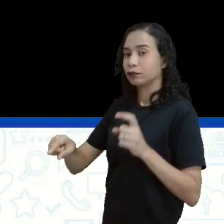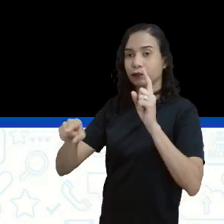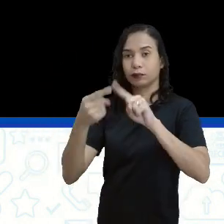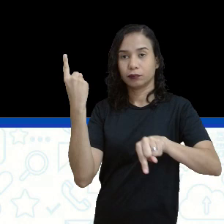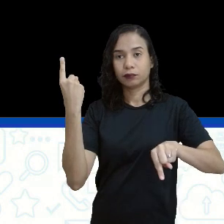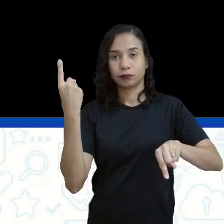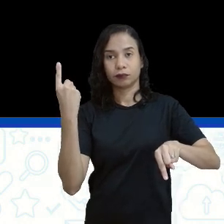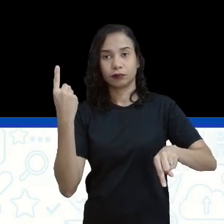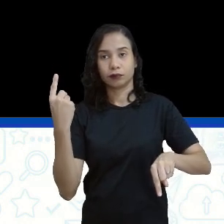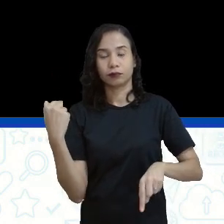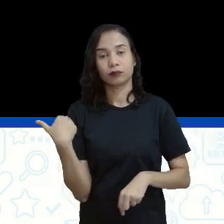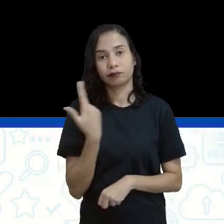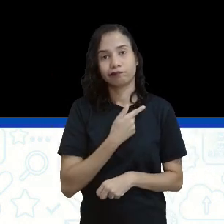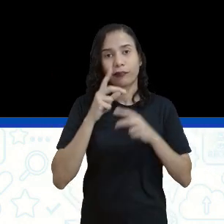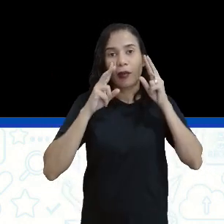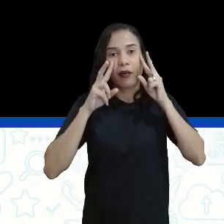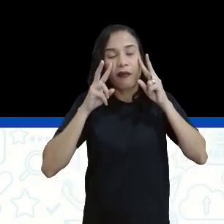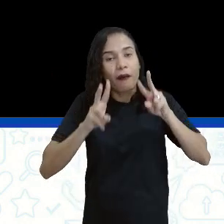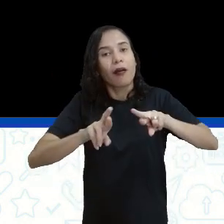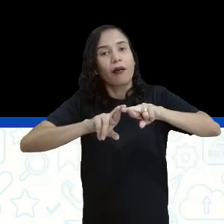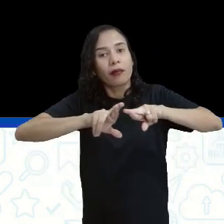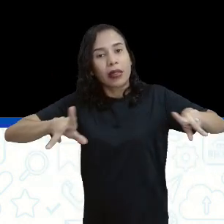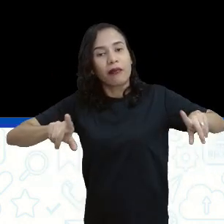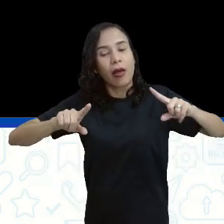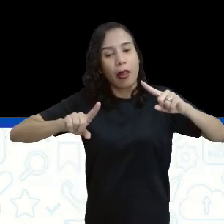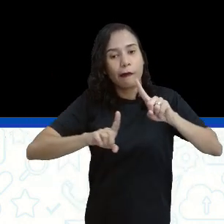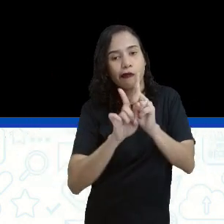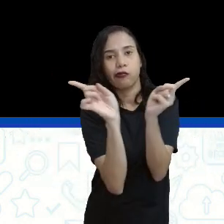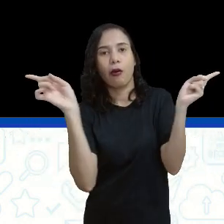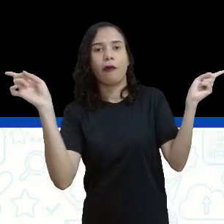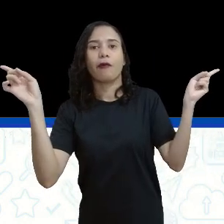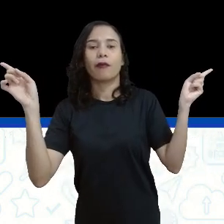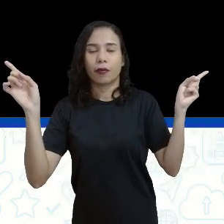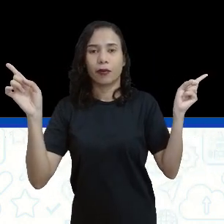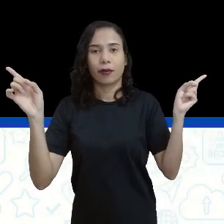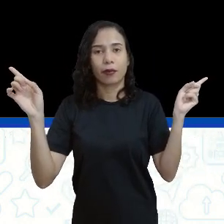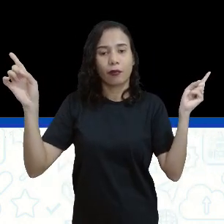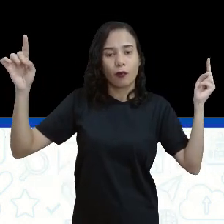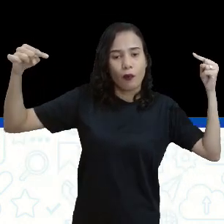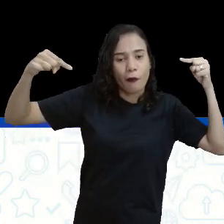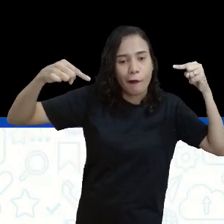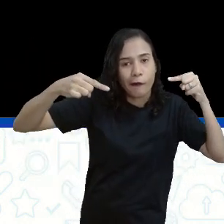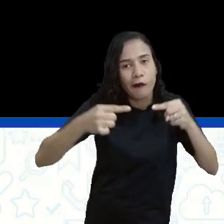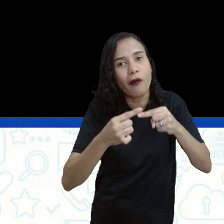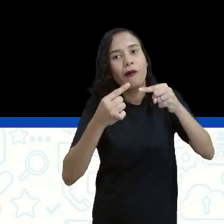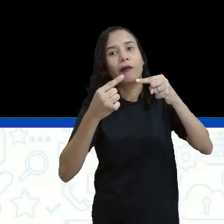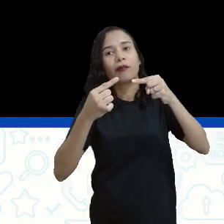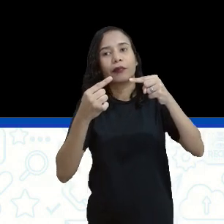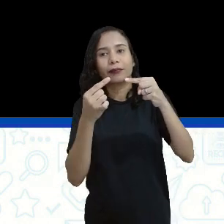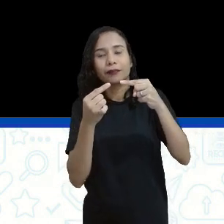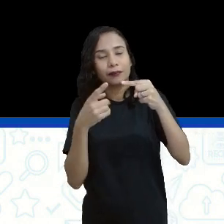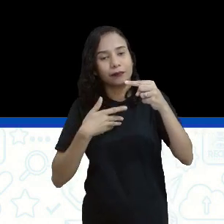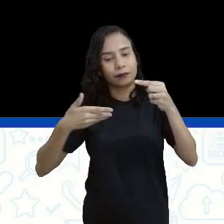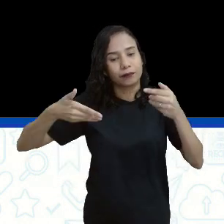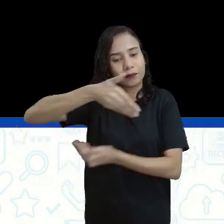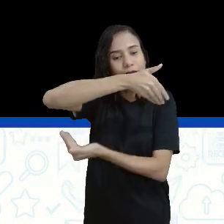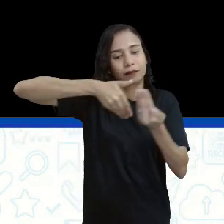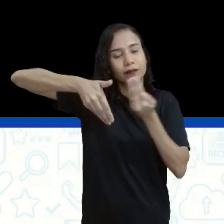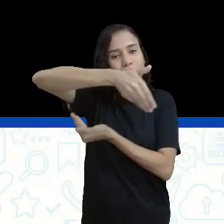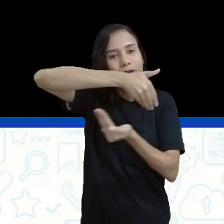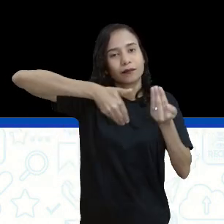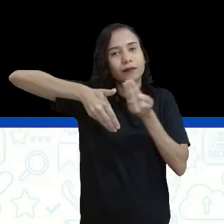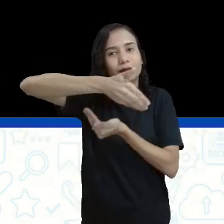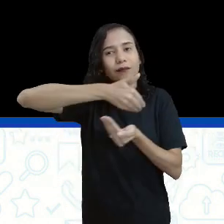repulsão, né? E a gente vê aí o campo magnético na lupinha. E a atração, a gente vê aí o campo magnético, como é que ele